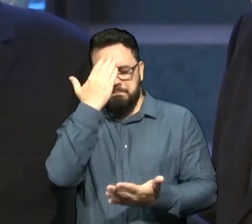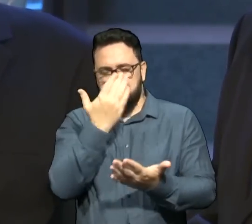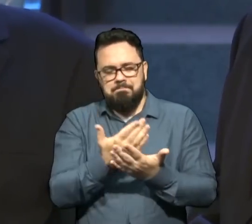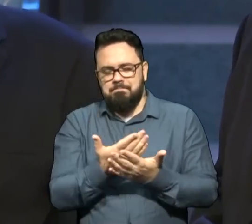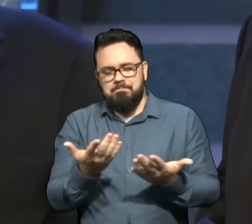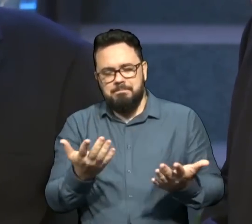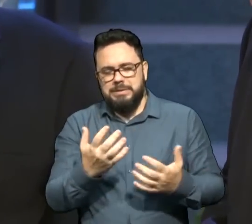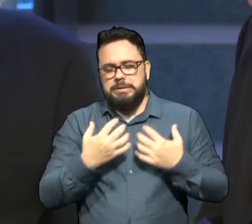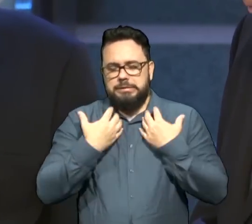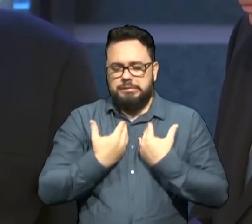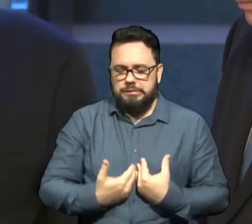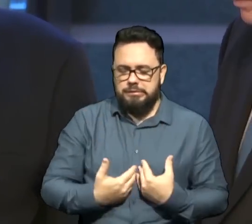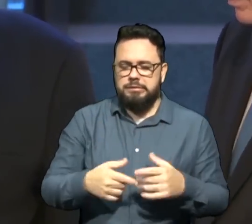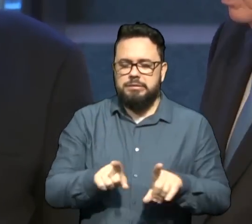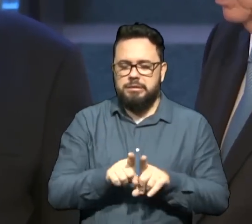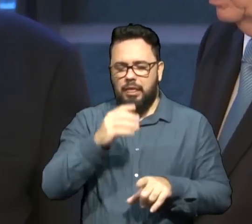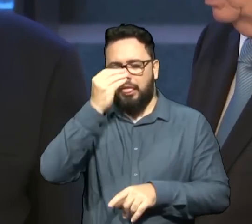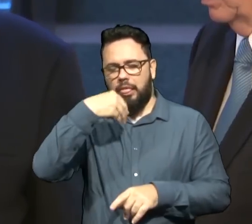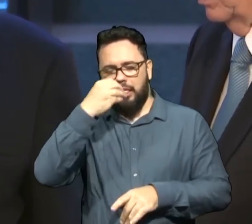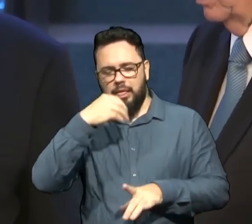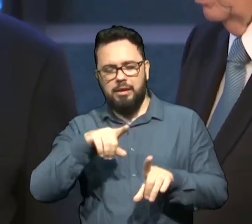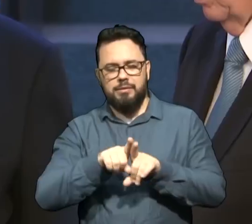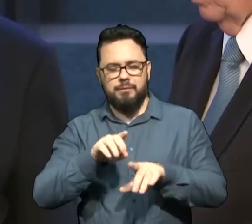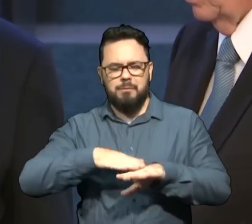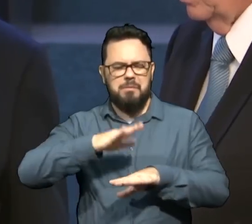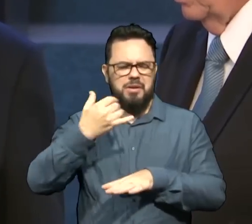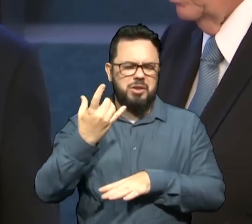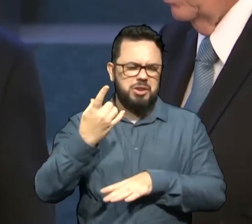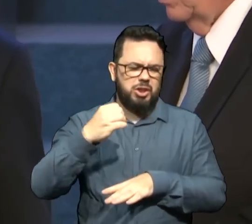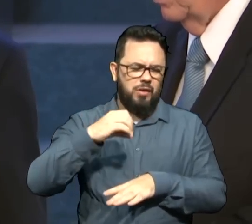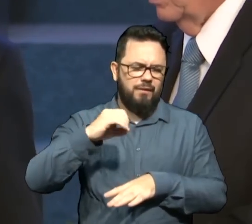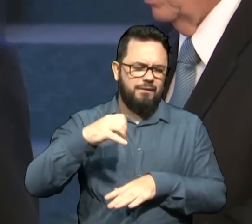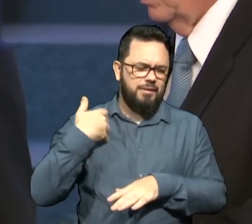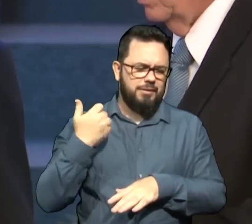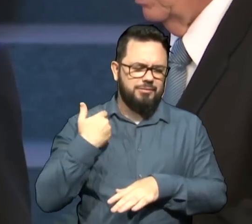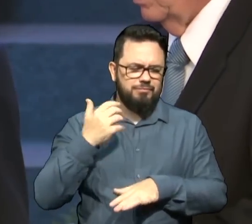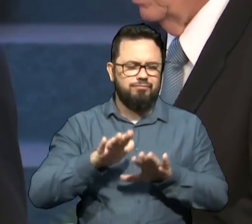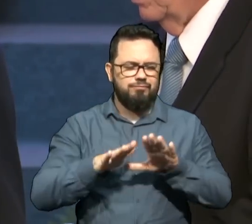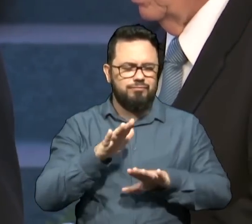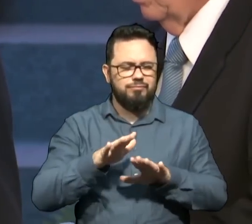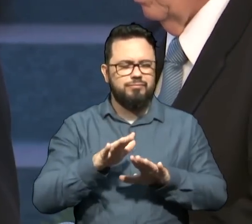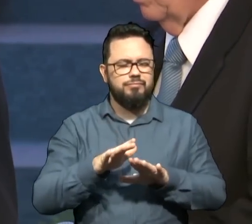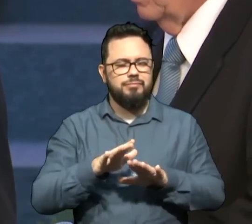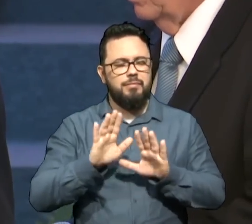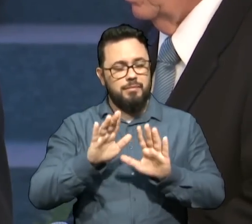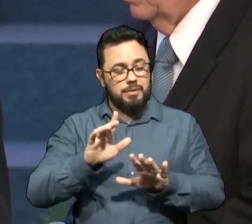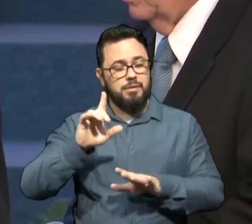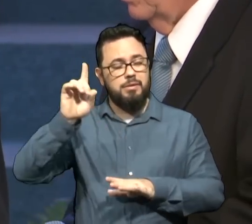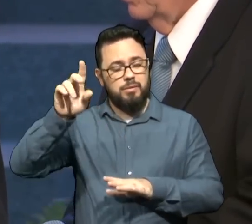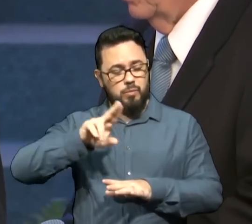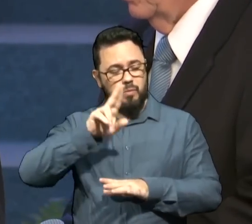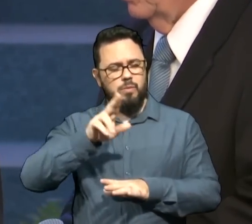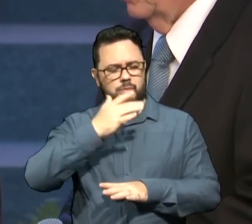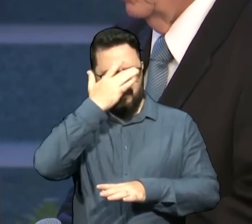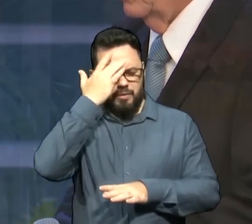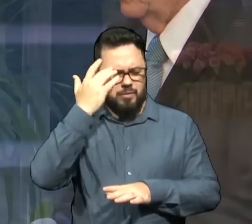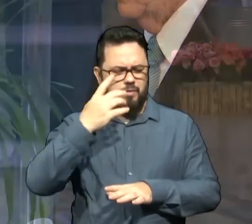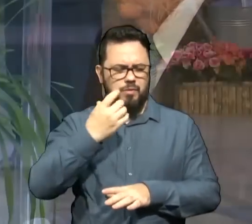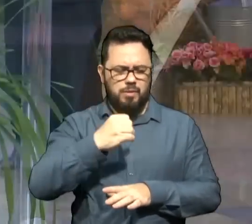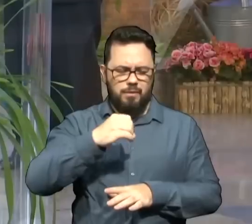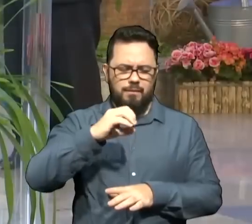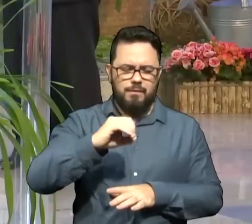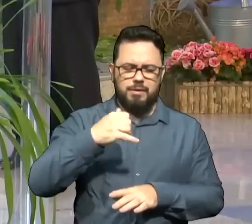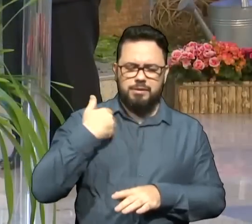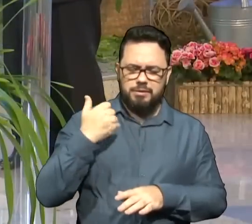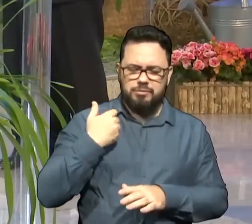desanimado cansado fraco com mais de 90 anos mas Deus pode usar um homem com mais de 90 anos para escrever